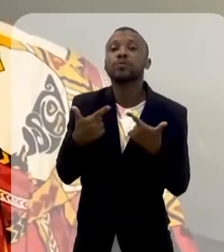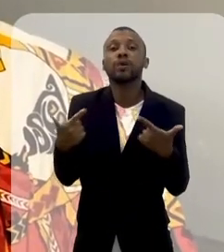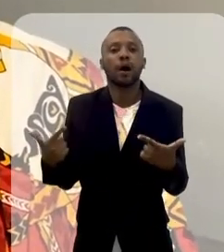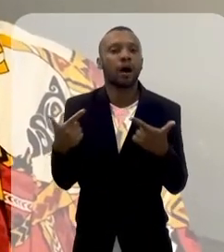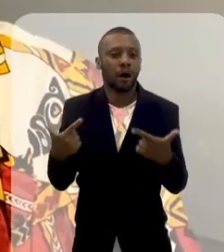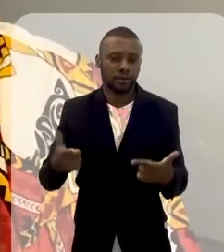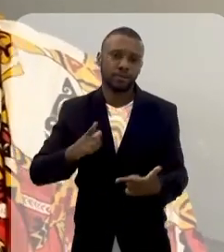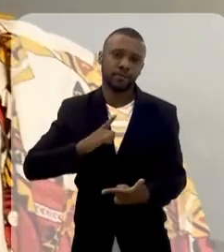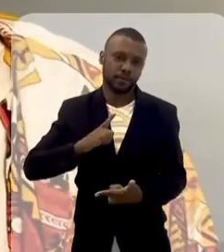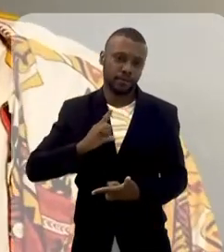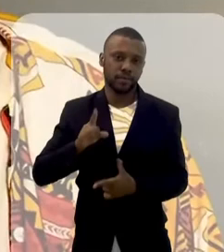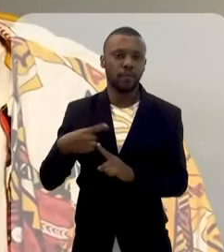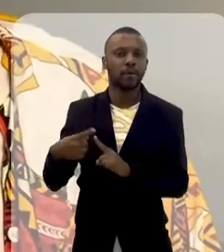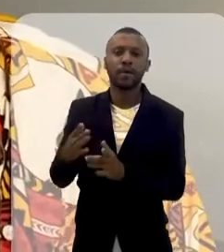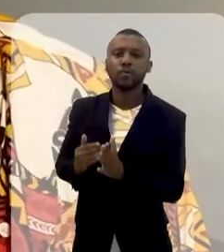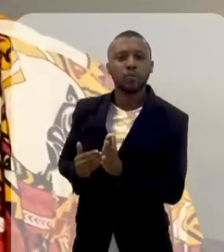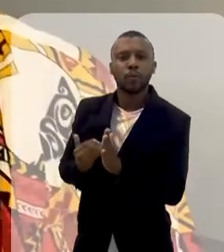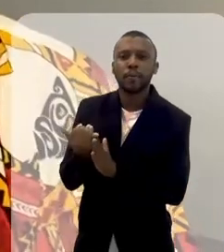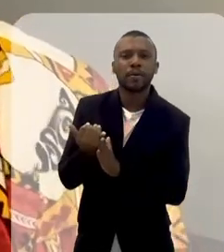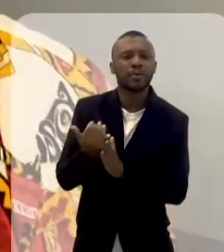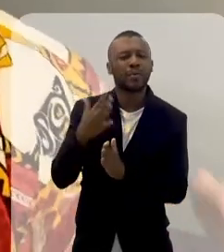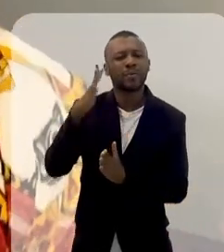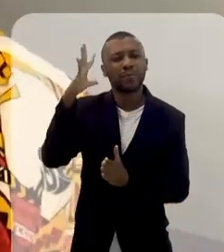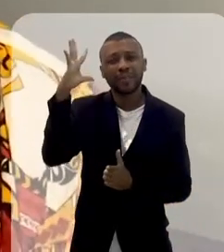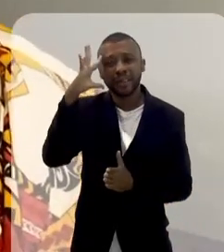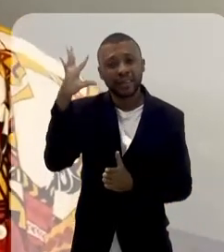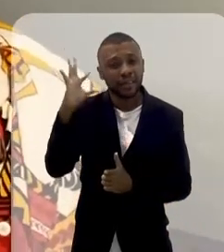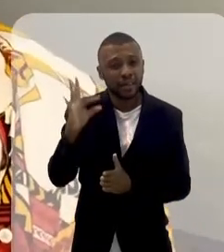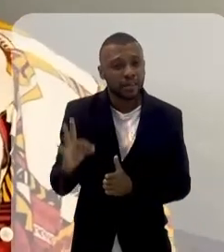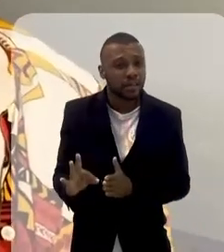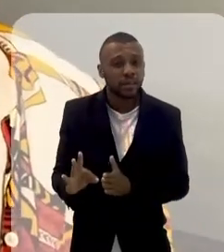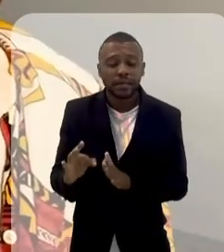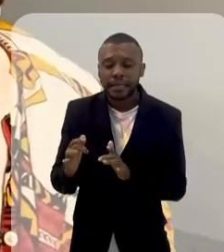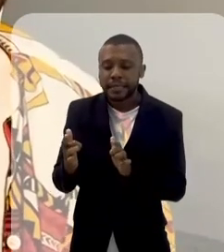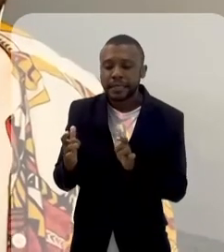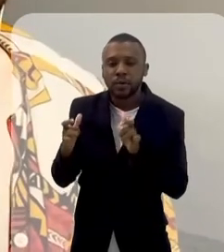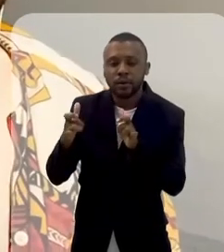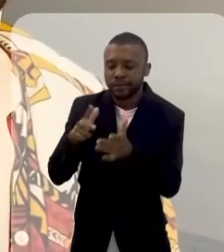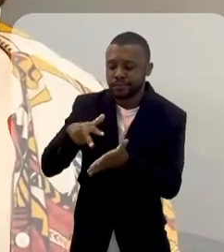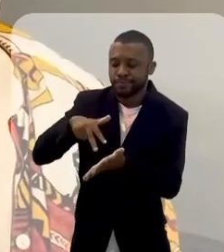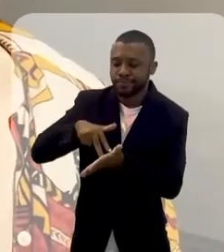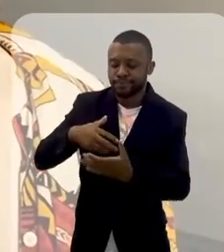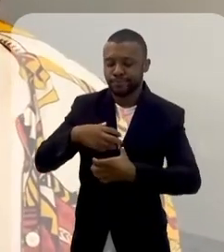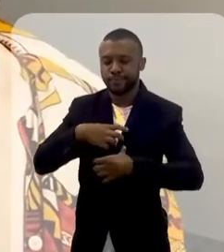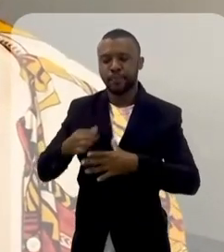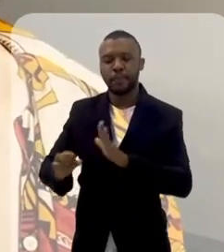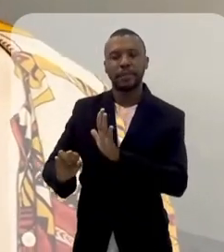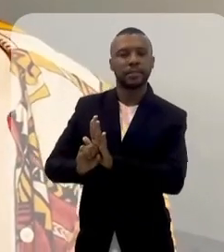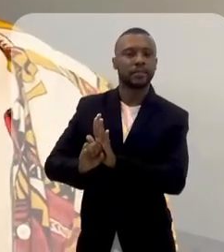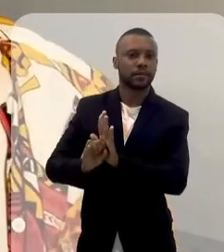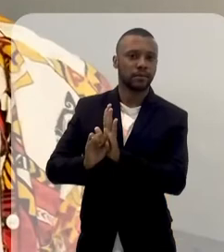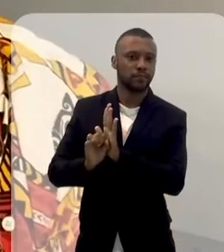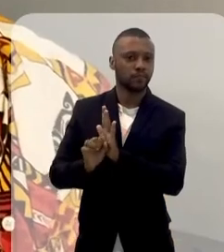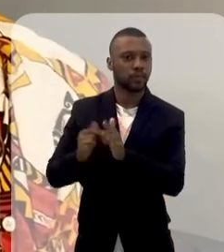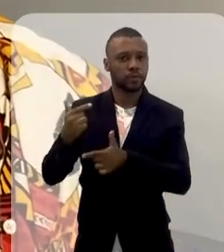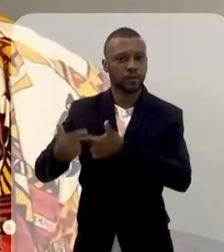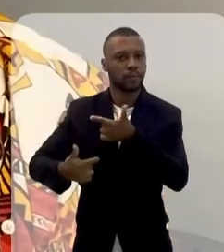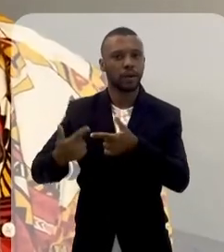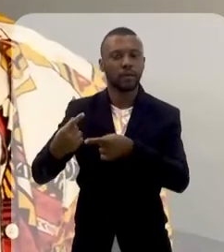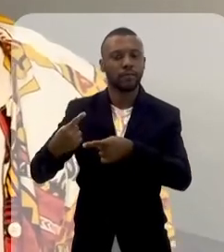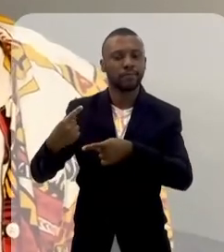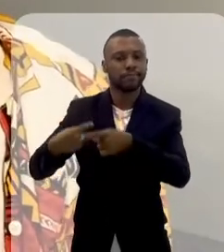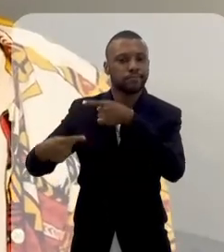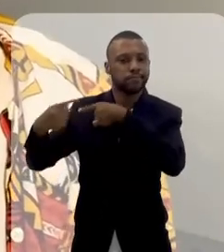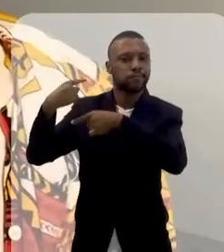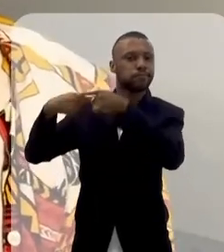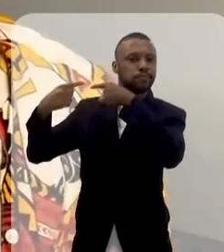assim, eu acho que eu tive muita sorte, porque no começo eu não consegui entender esse lugar de pertencimento, né? Quando